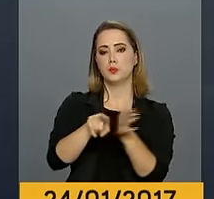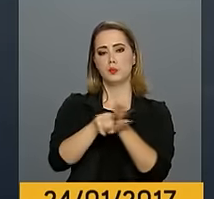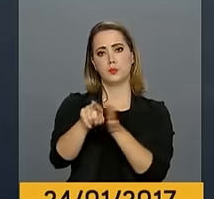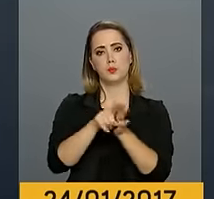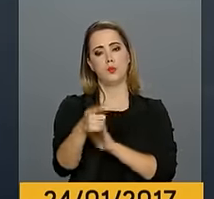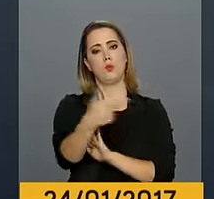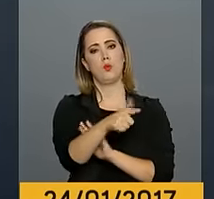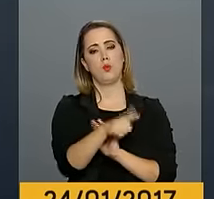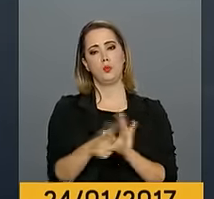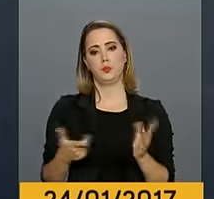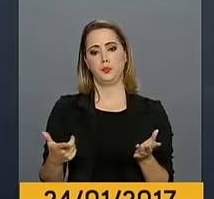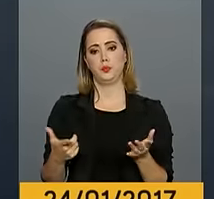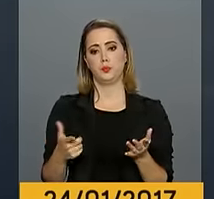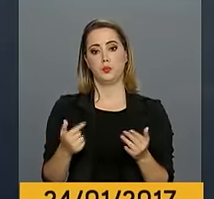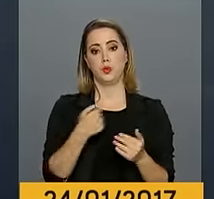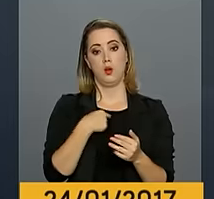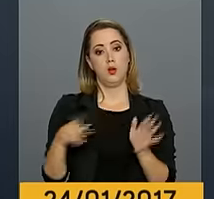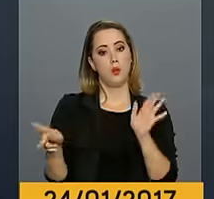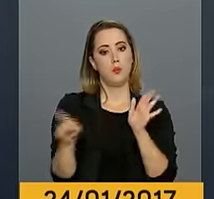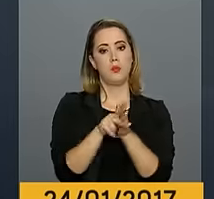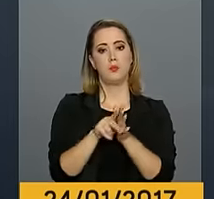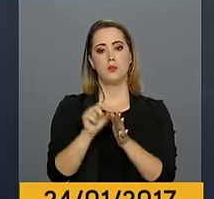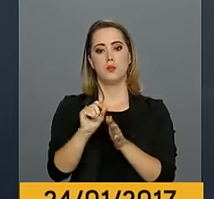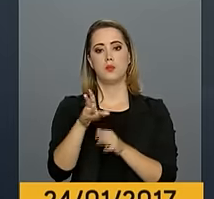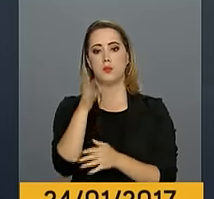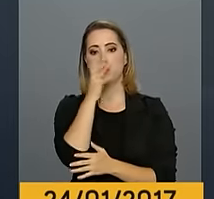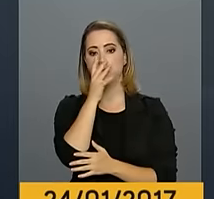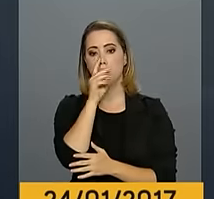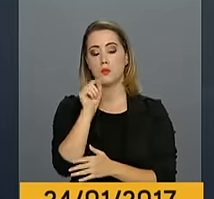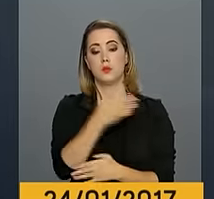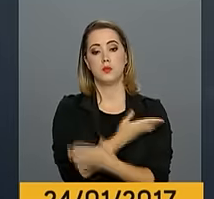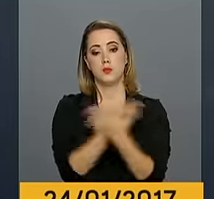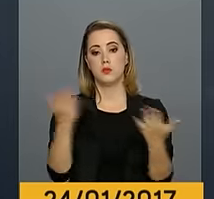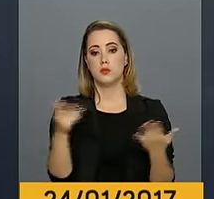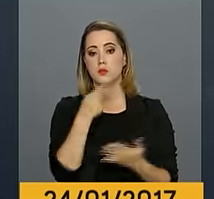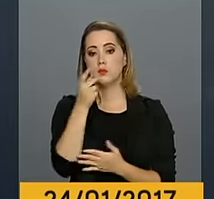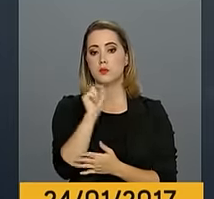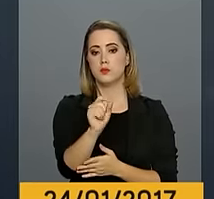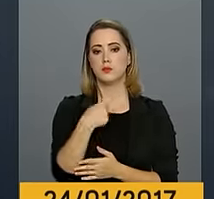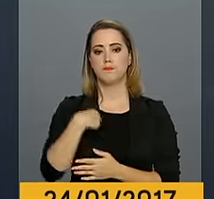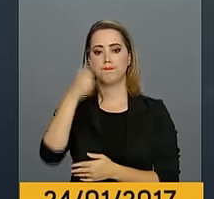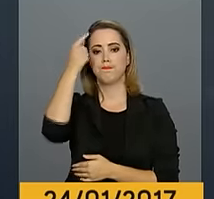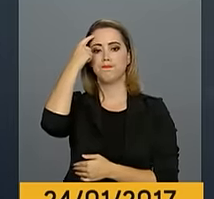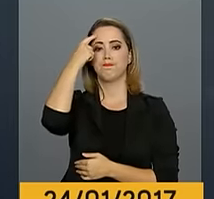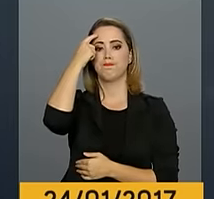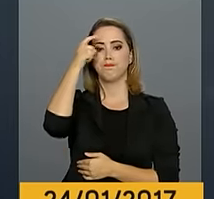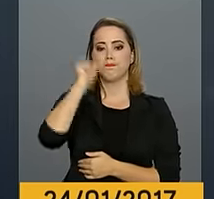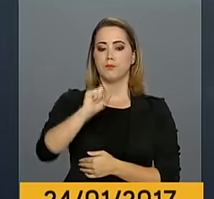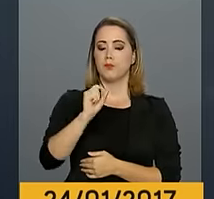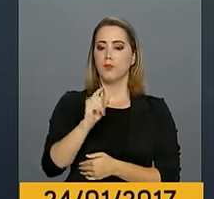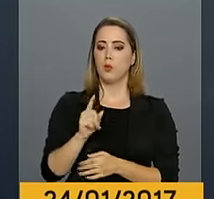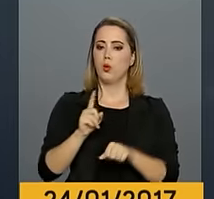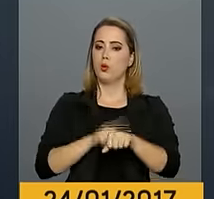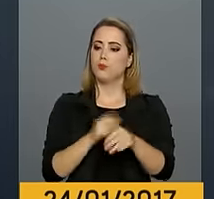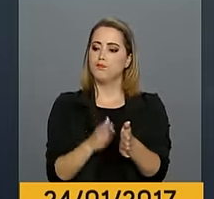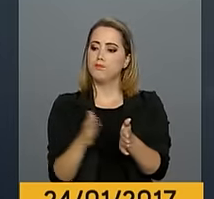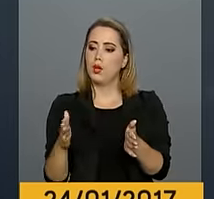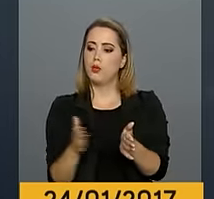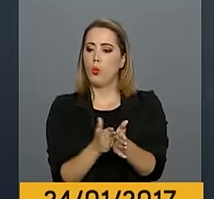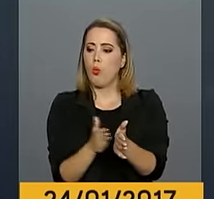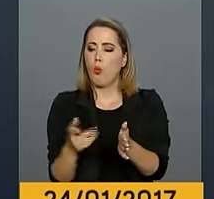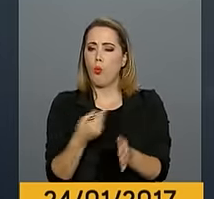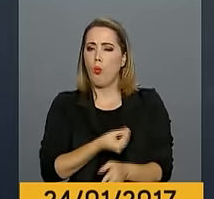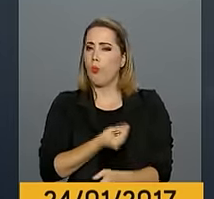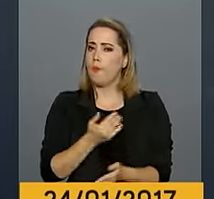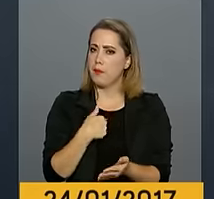e outras tantas. E eu próprio, interessante agora, enquanto os senhores falavam, eu me recordava muito de um período inaugural da minha vida,